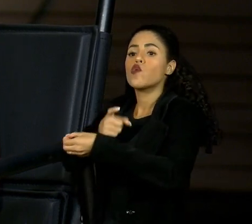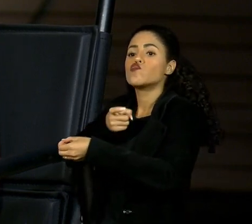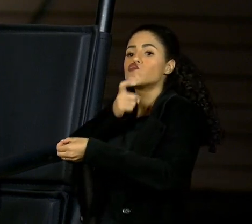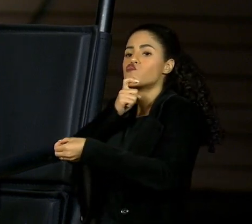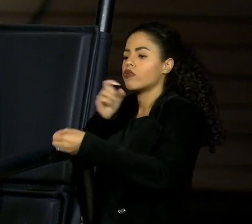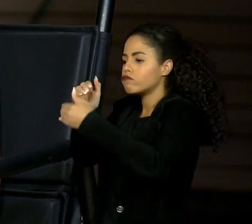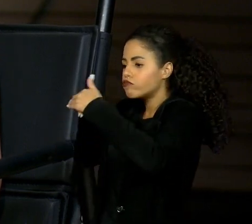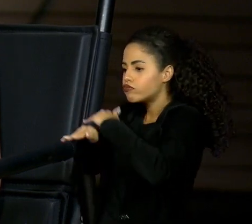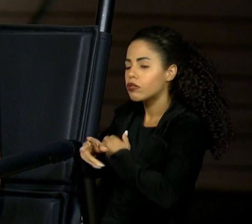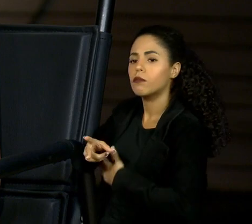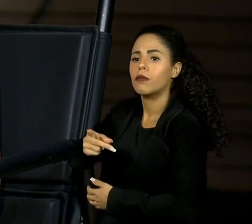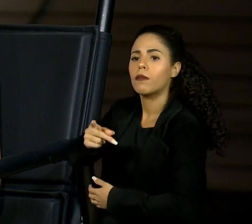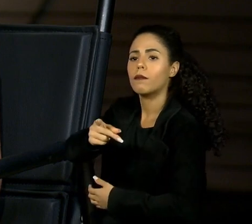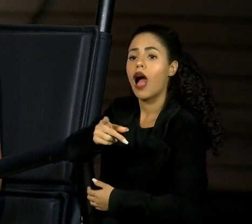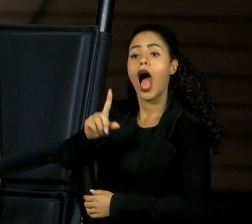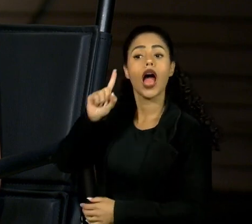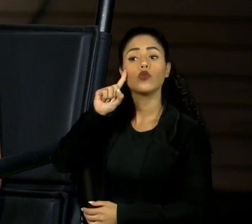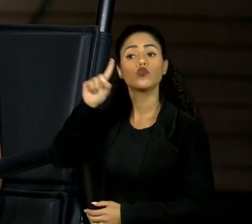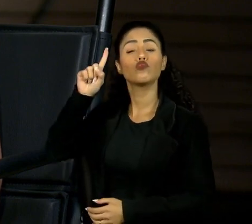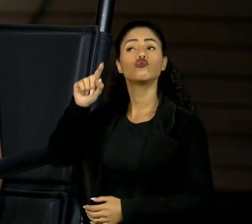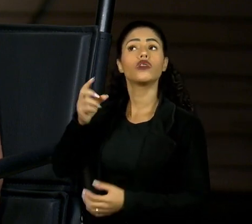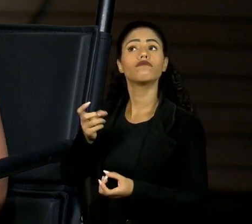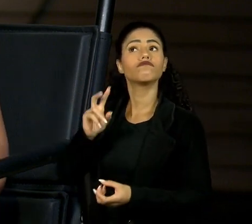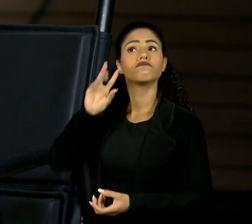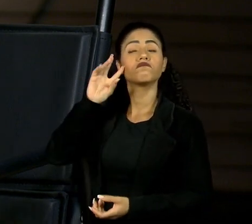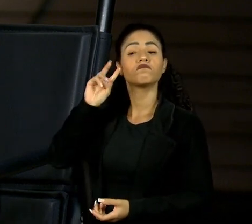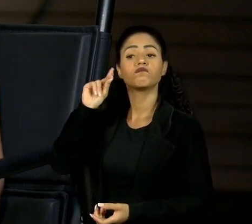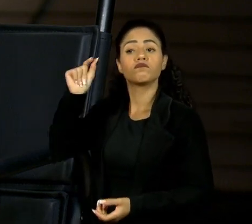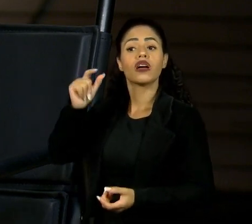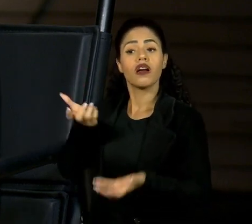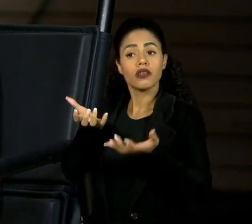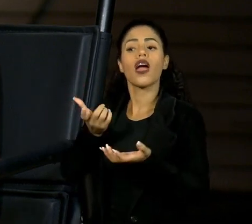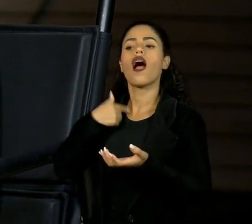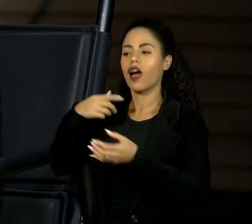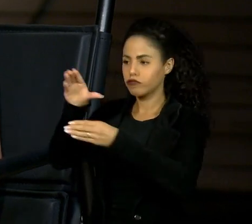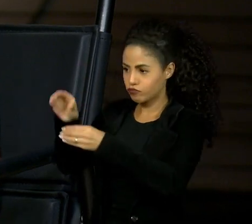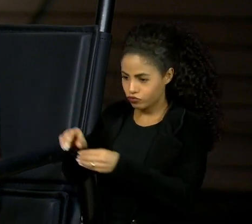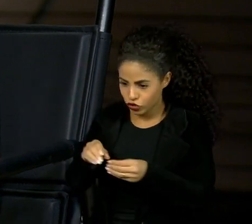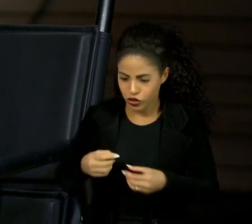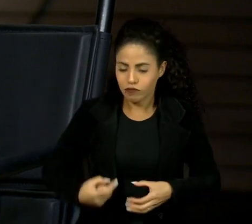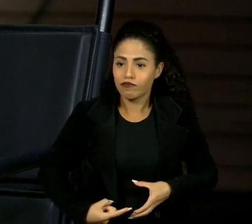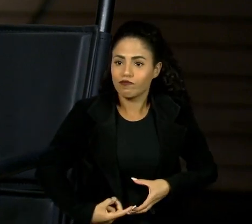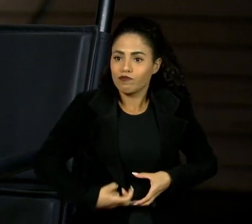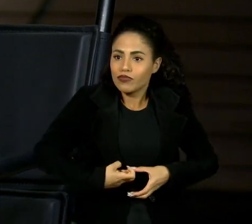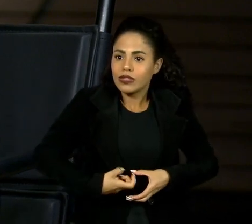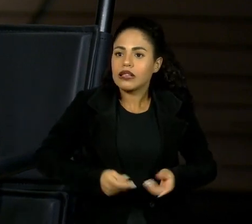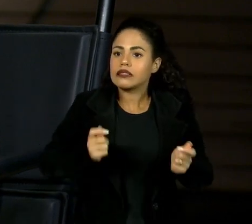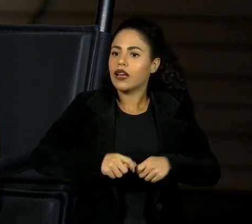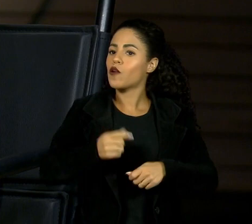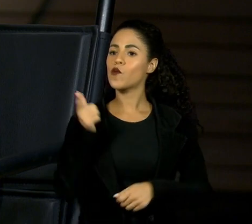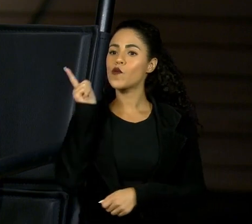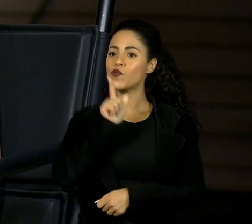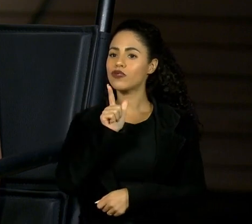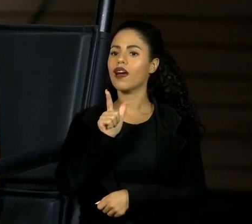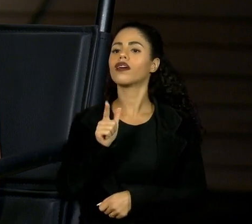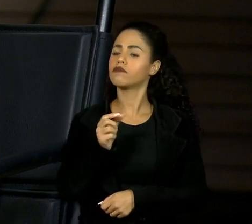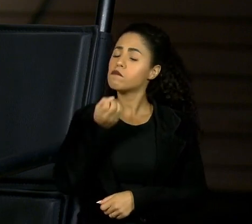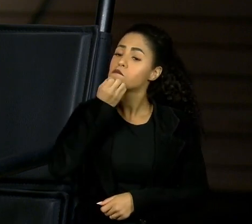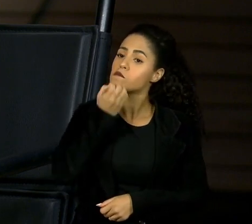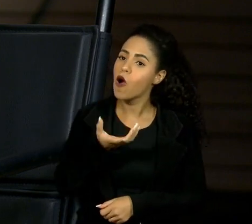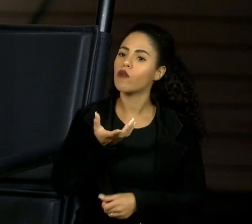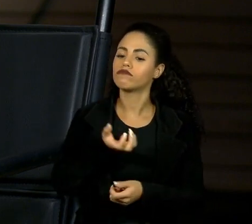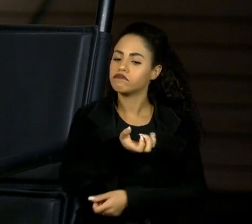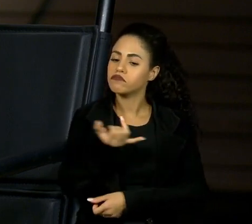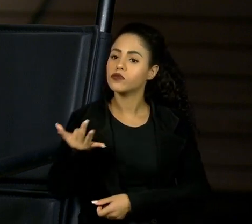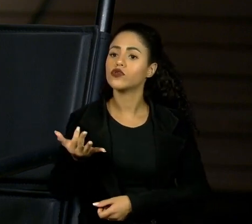óvulos, principalmente quando a mulher tem uma reserva ovariana boa, aquilo que eu falei lá no comecinho, quando tem uma quantidade de óvulos legal, ou